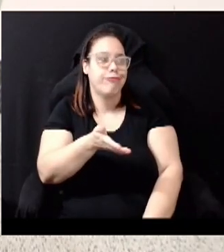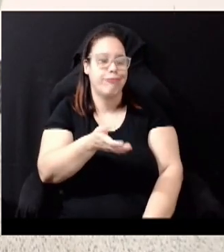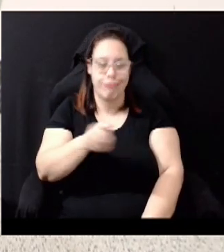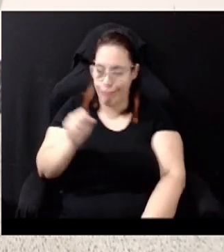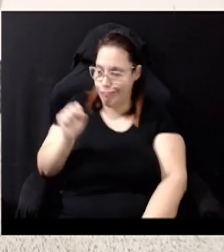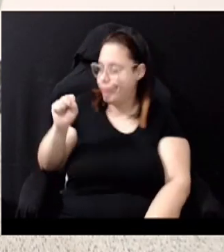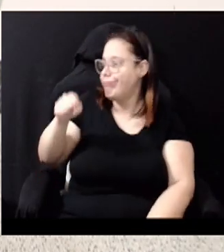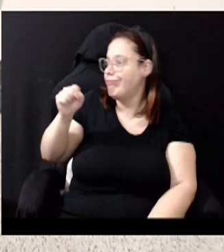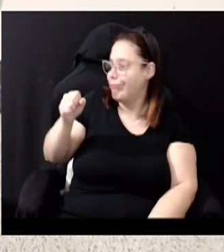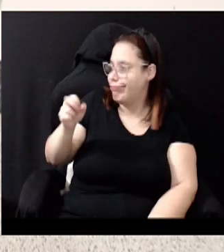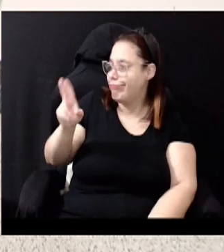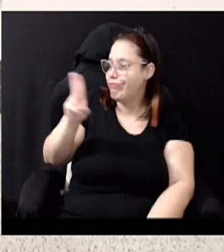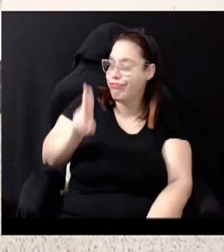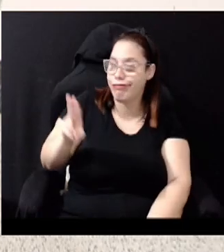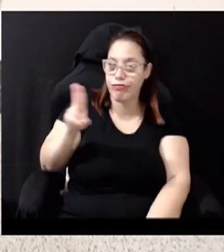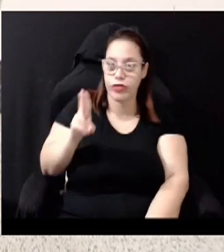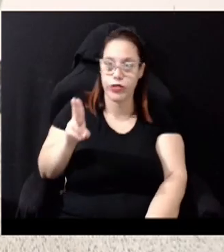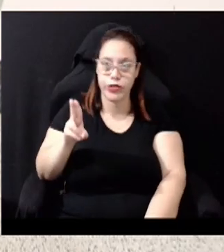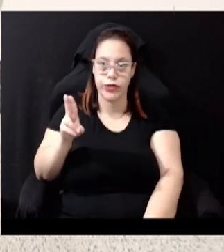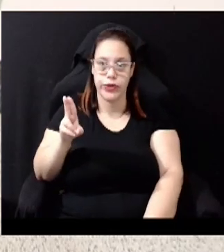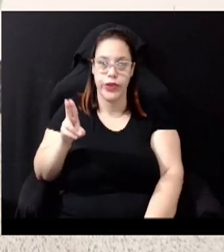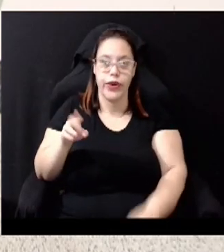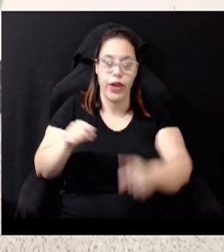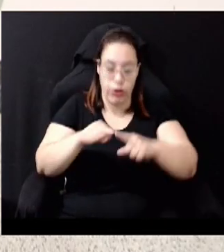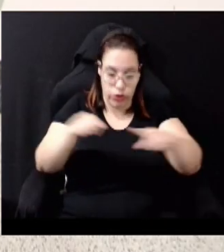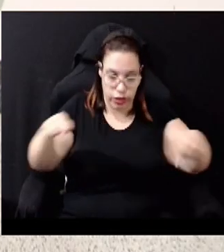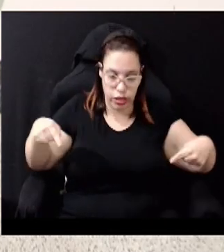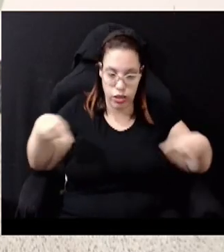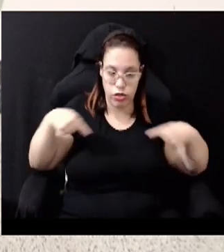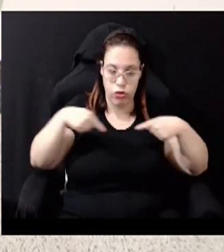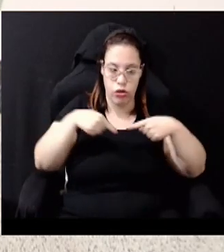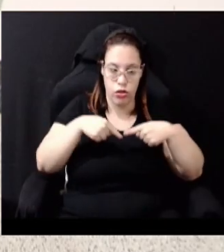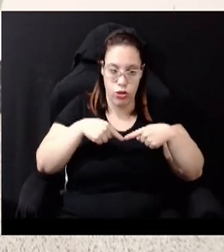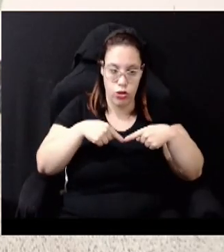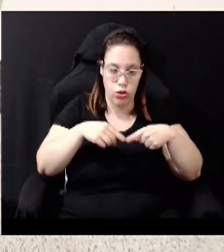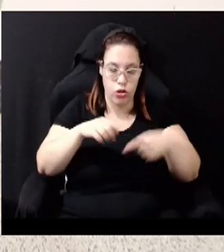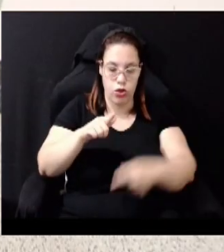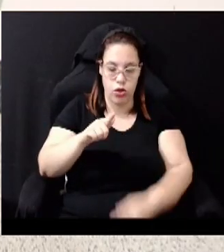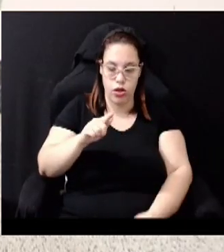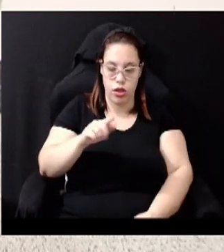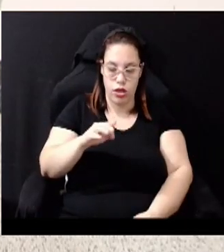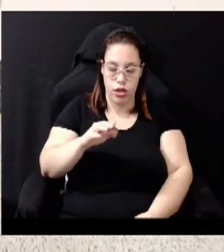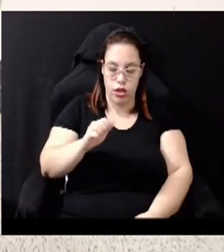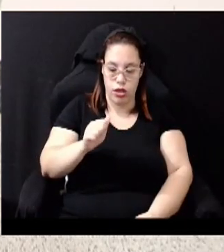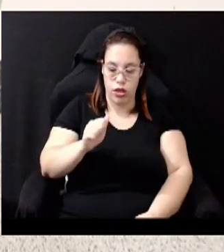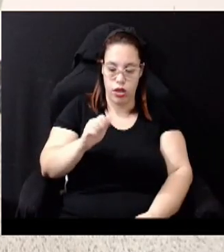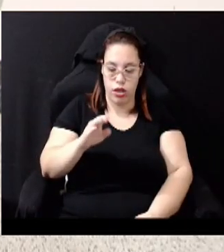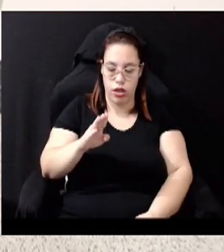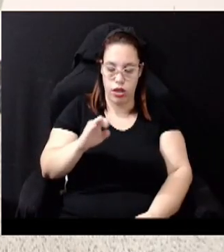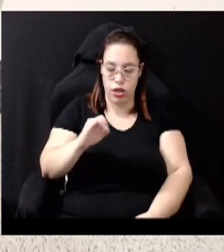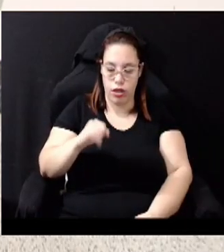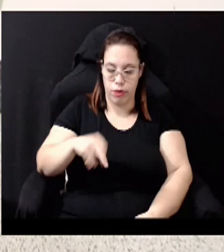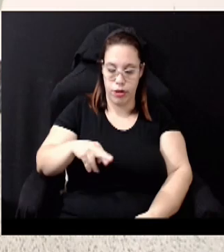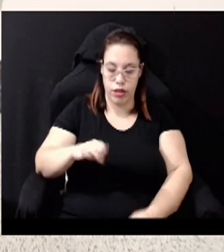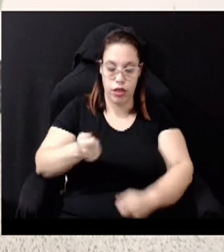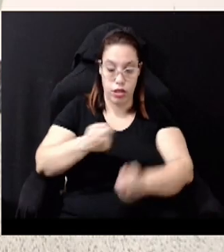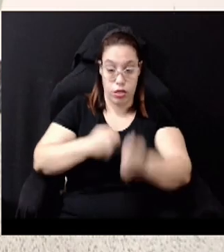sim, restrito ao escritório, né, ao gabinete, ao espaço administrativo do